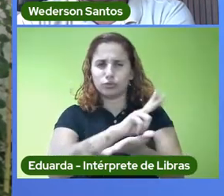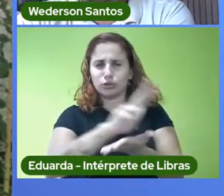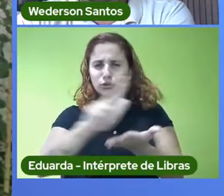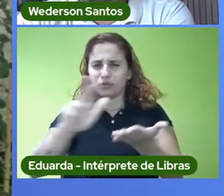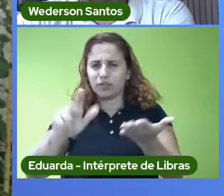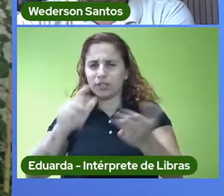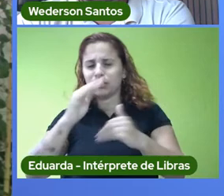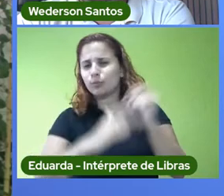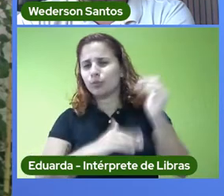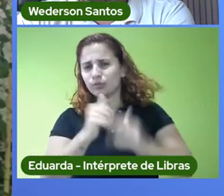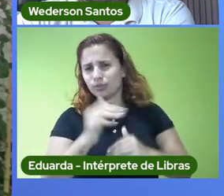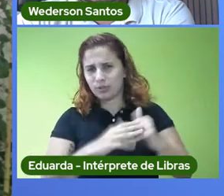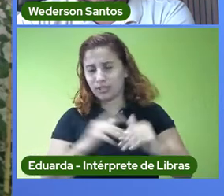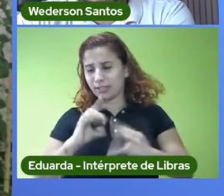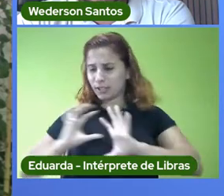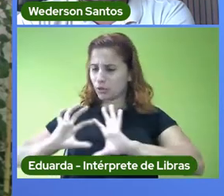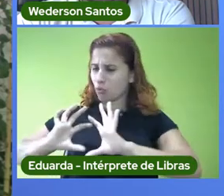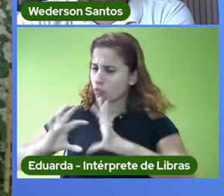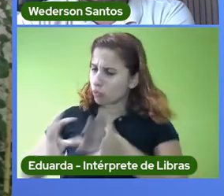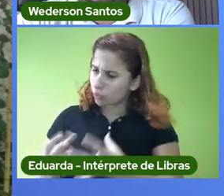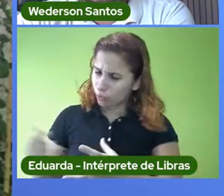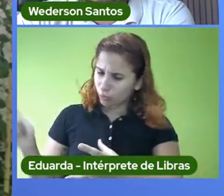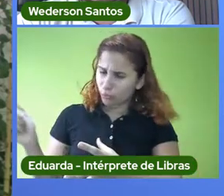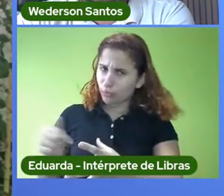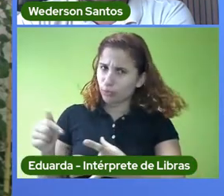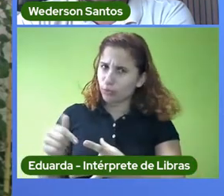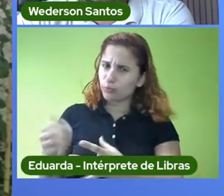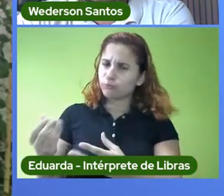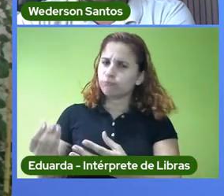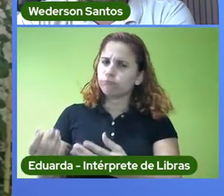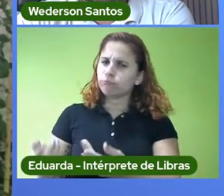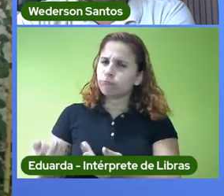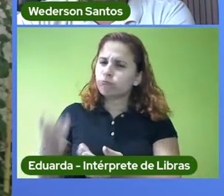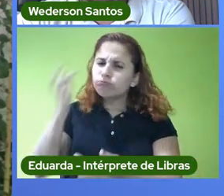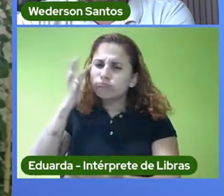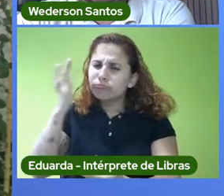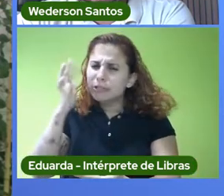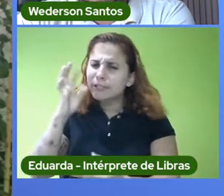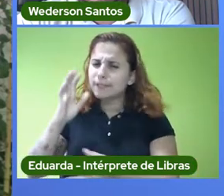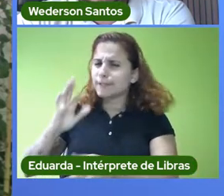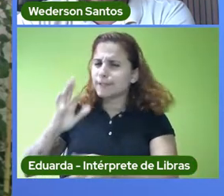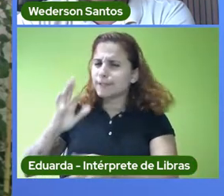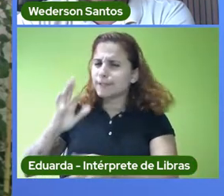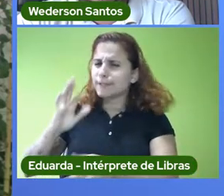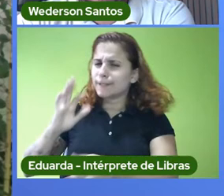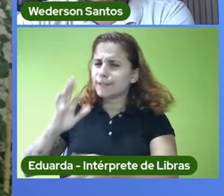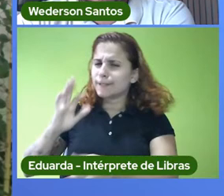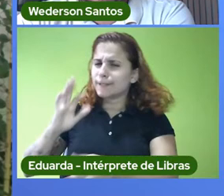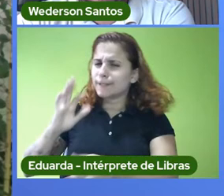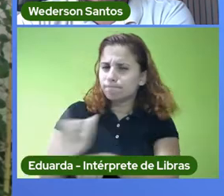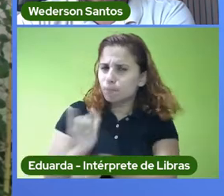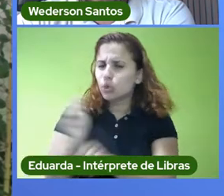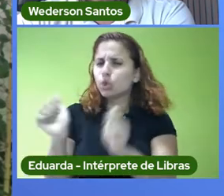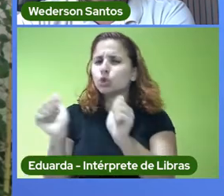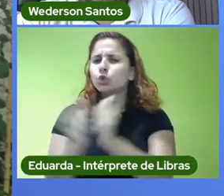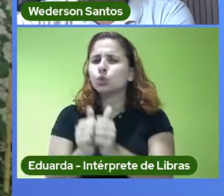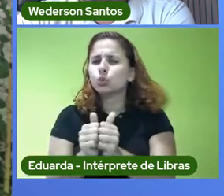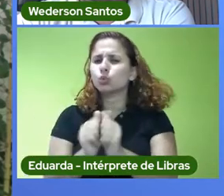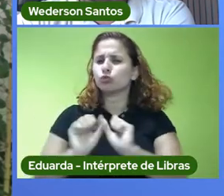inicialmente com esse grupo para pensar estratégias junto com o poder público, junto com outras instituições, junto com as